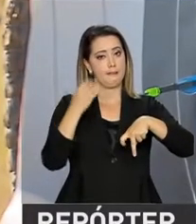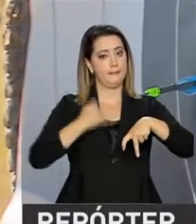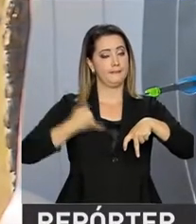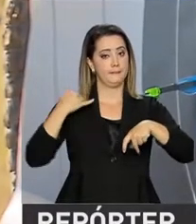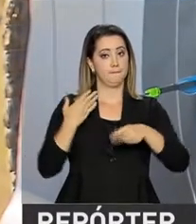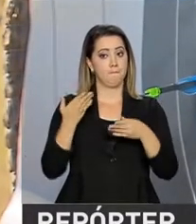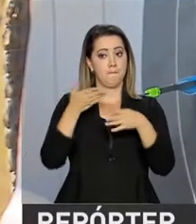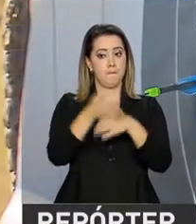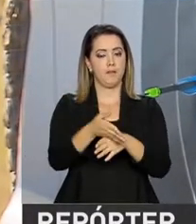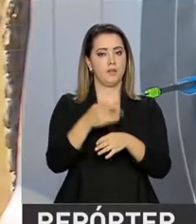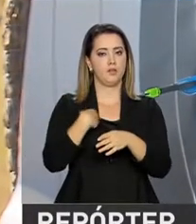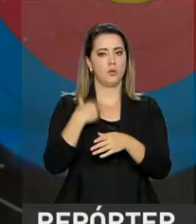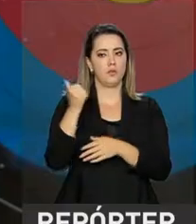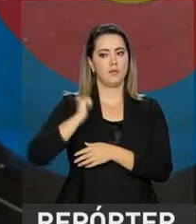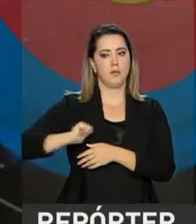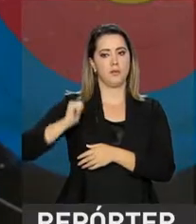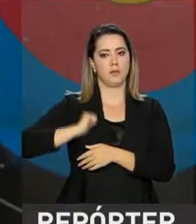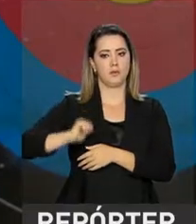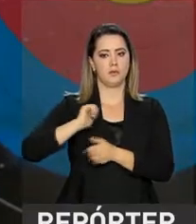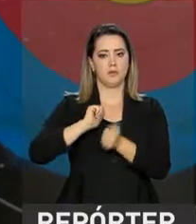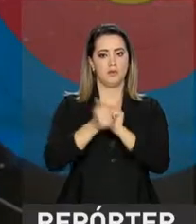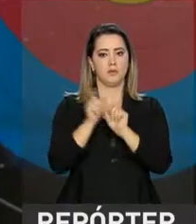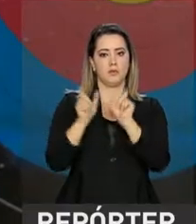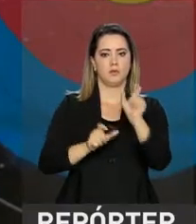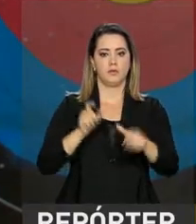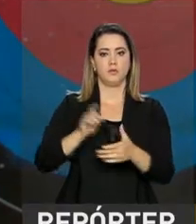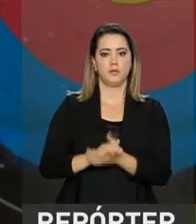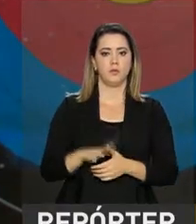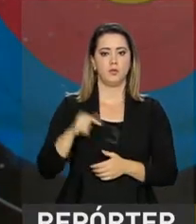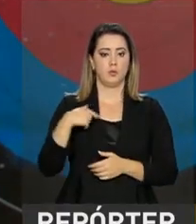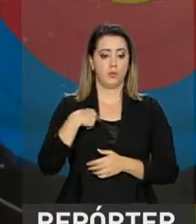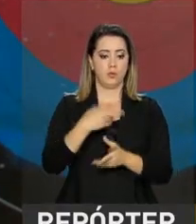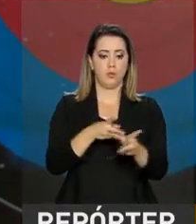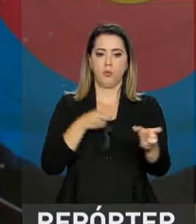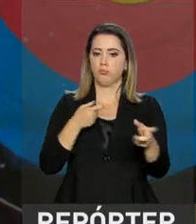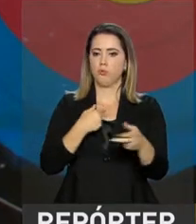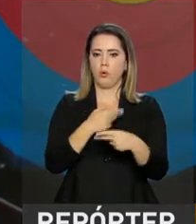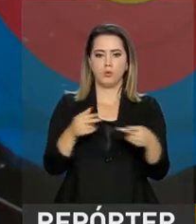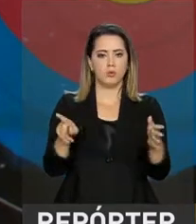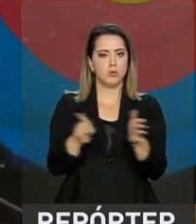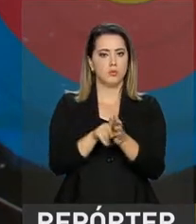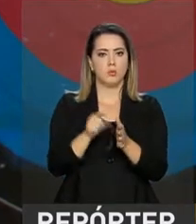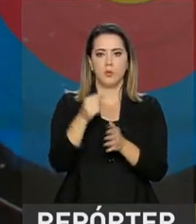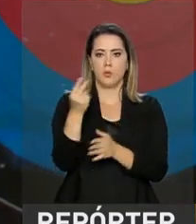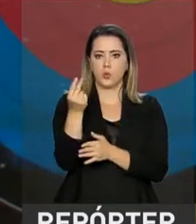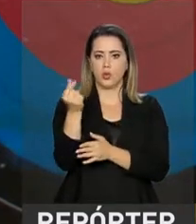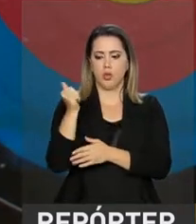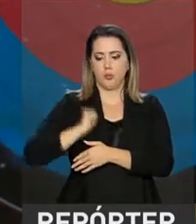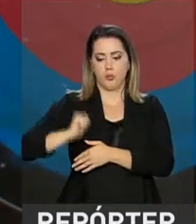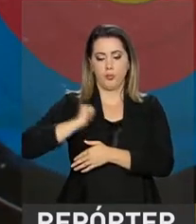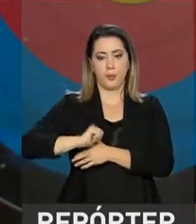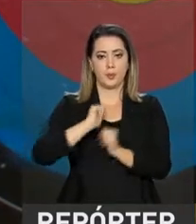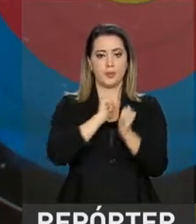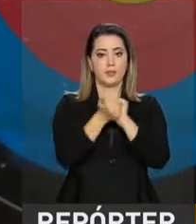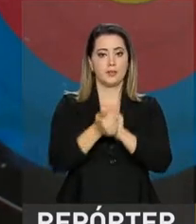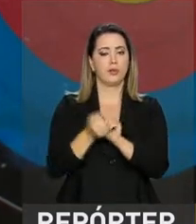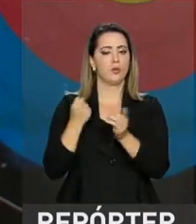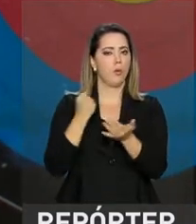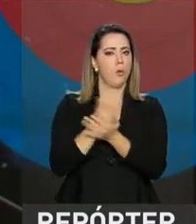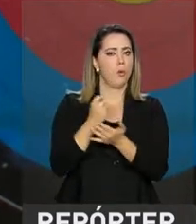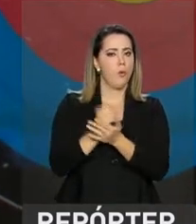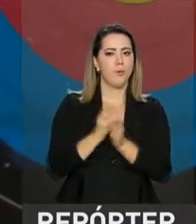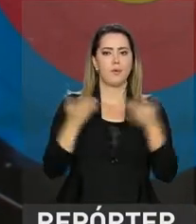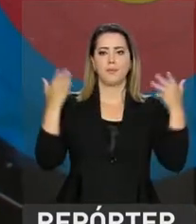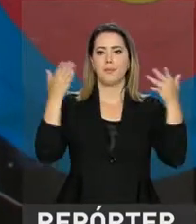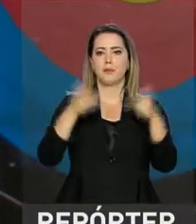governo federal Bolsa Atleta. Todo o meu material foi comprado com os recursos do Bolsa Atleta. Desde compra de material, a participação